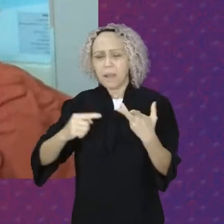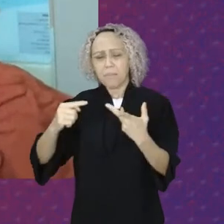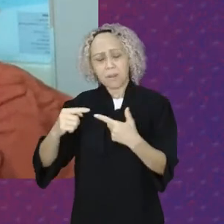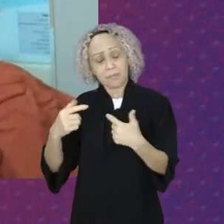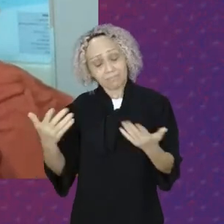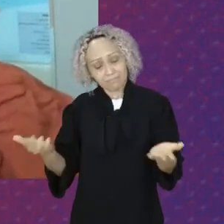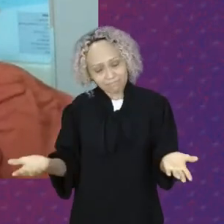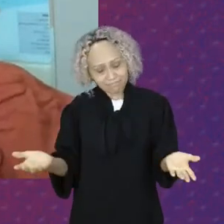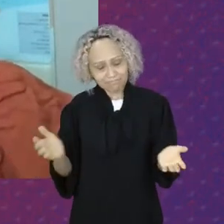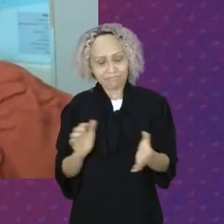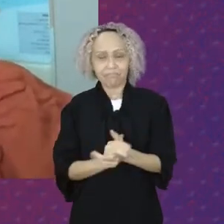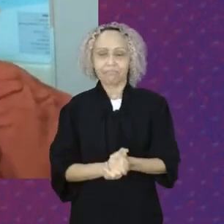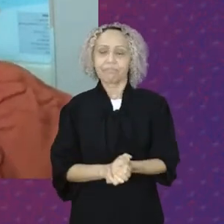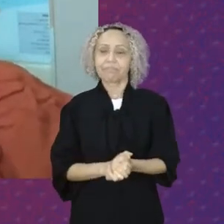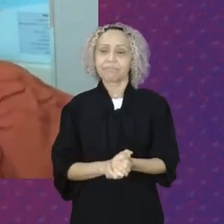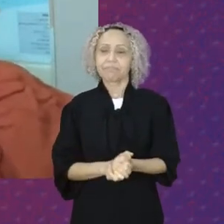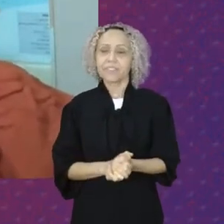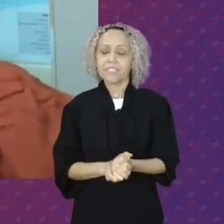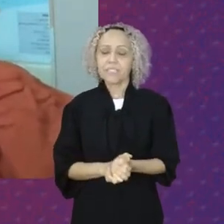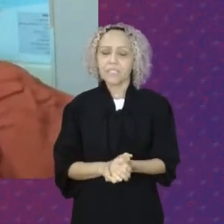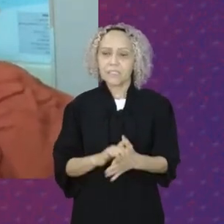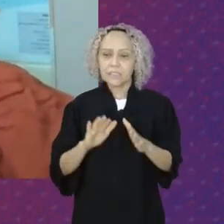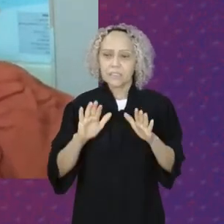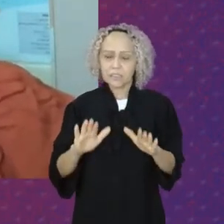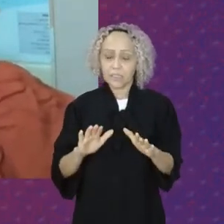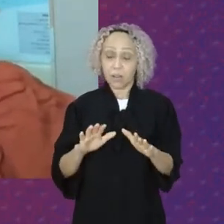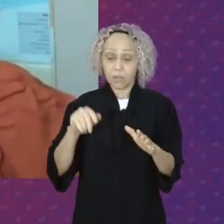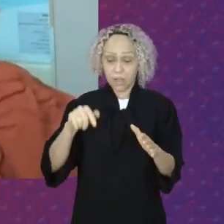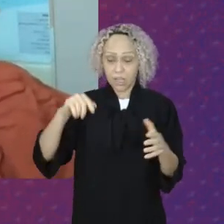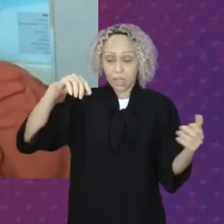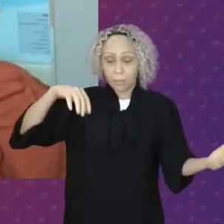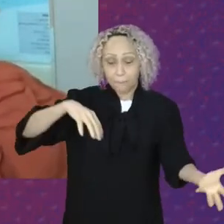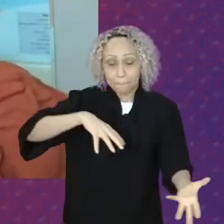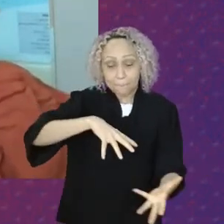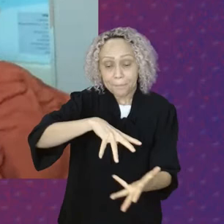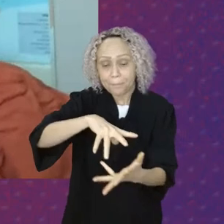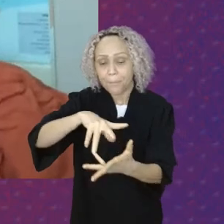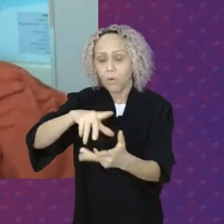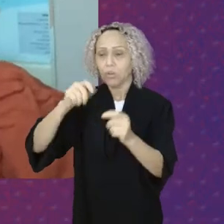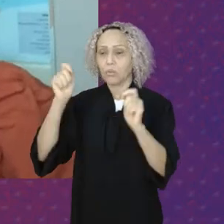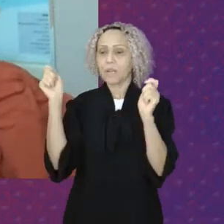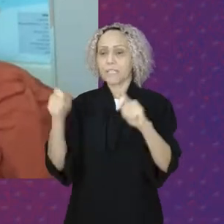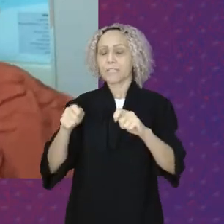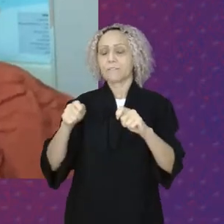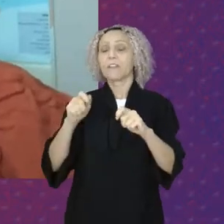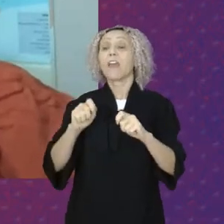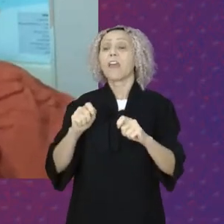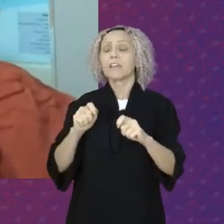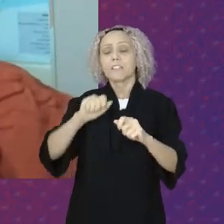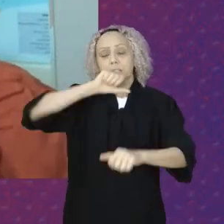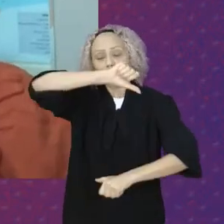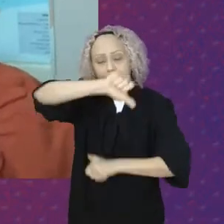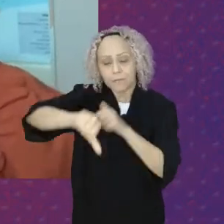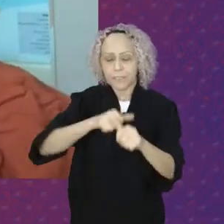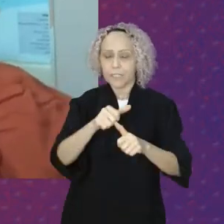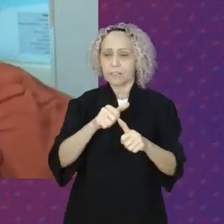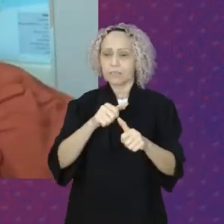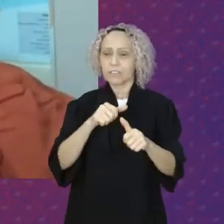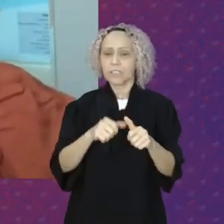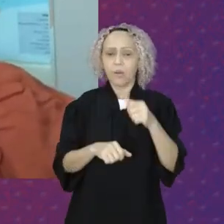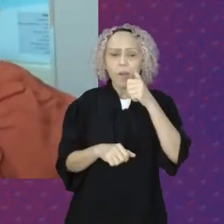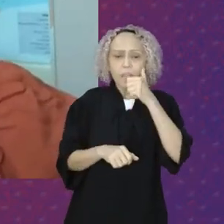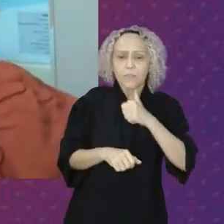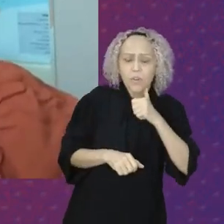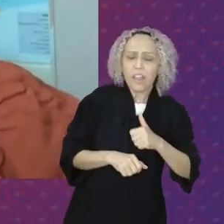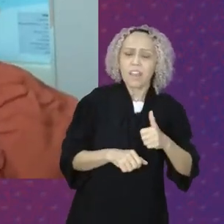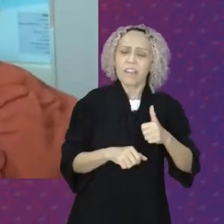o nosso mundo, porque ele precisa de transformação. E essa relação das mulheres com os filhos, com a luta